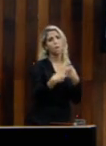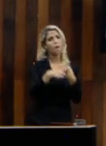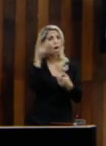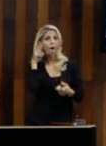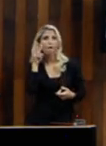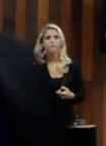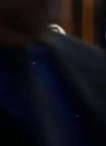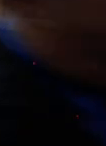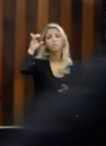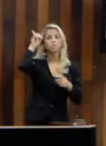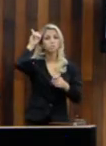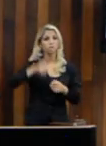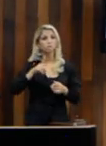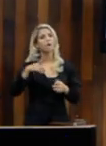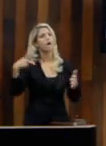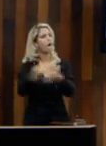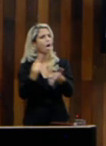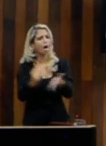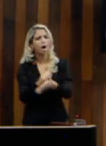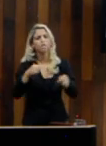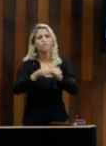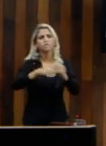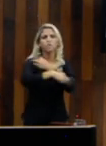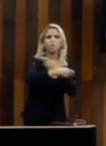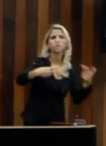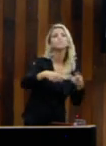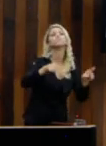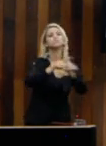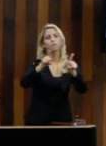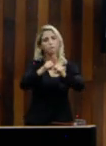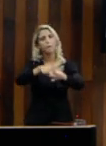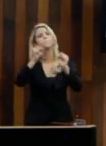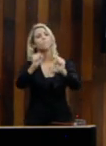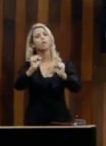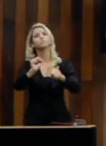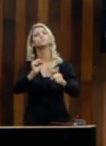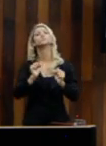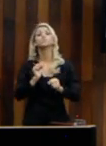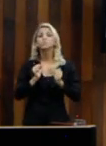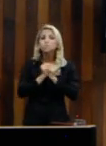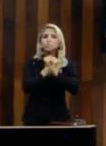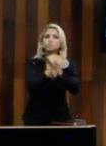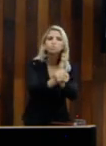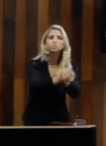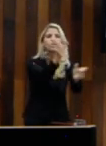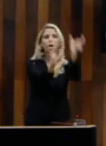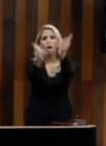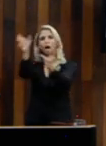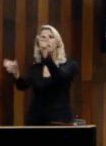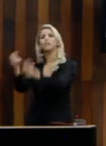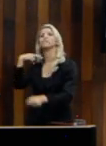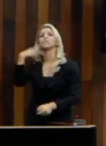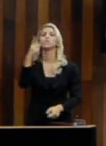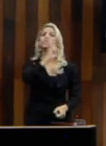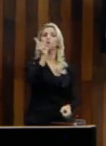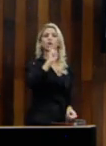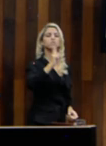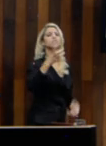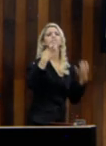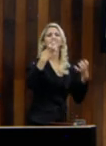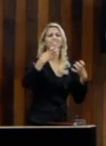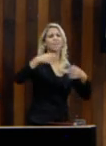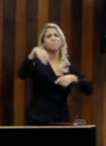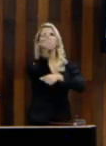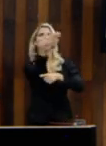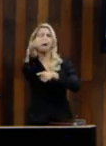tirei ele da escola Tânia Ávila. E do mesmo jeito eu posso tirar juntamente com todos vocês que aqui estão. Nós não estamos levantando bandeira